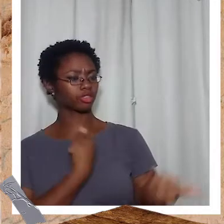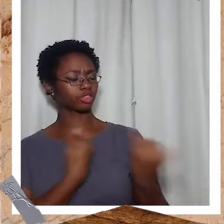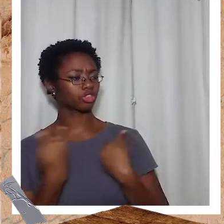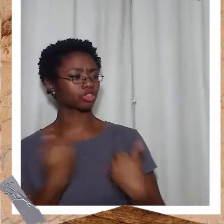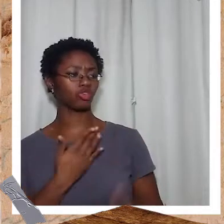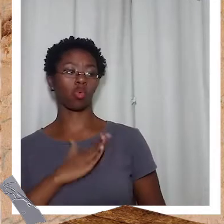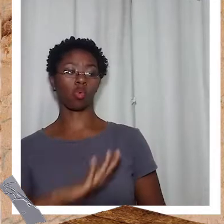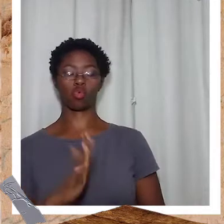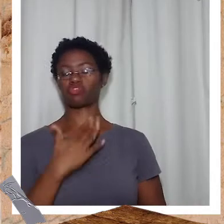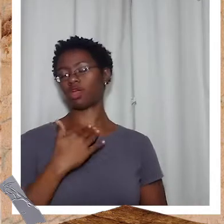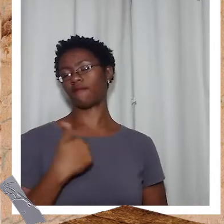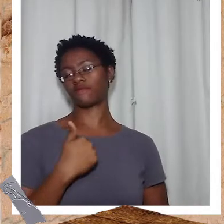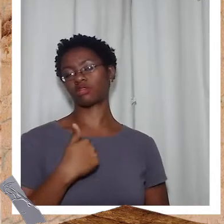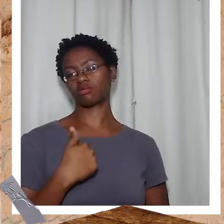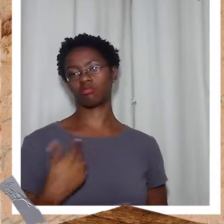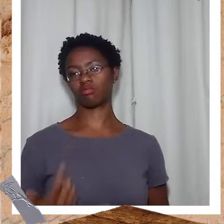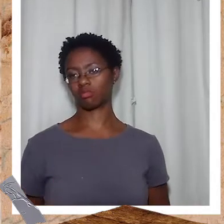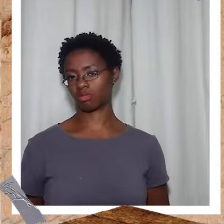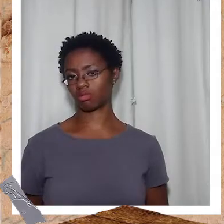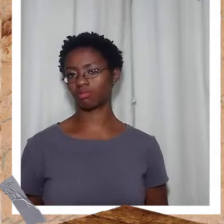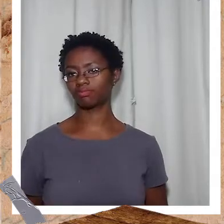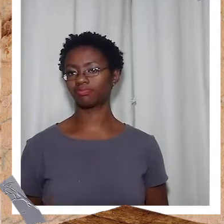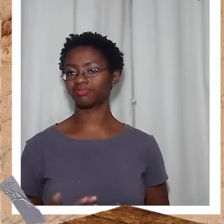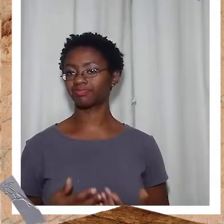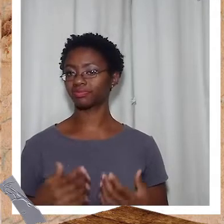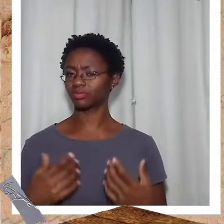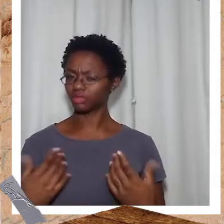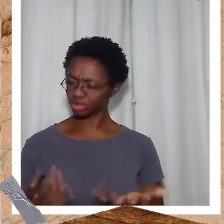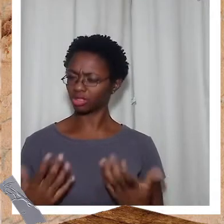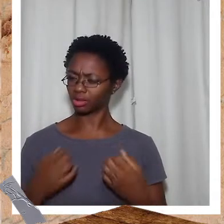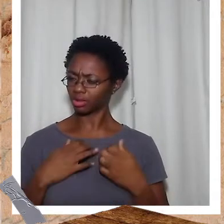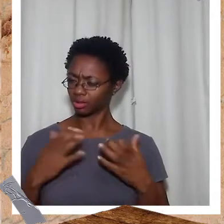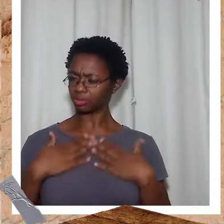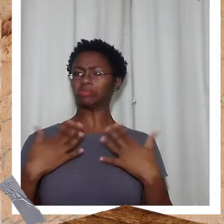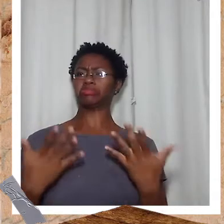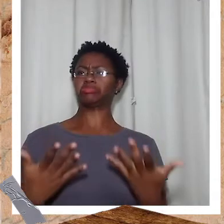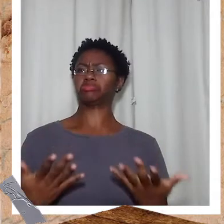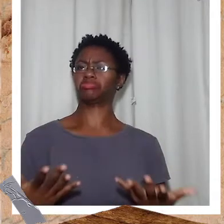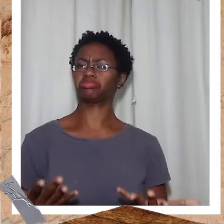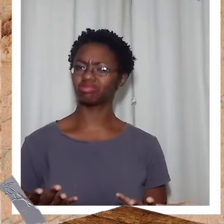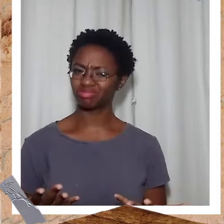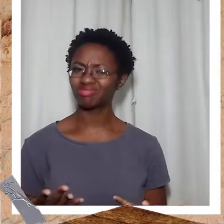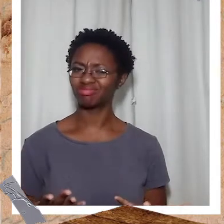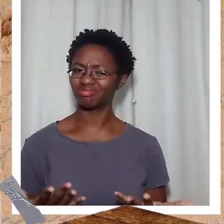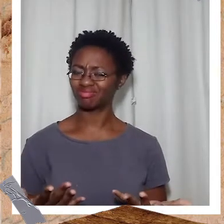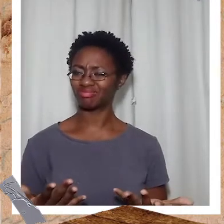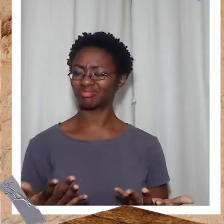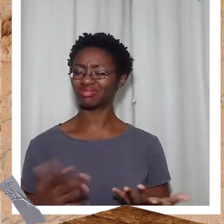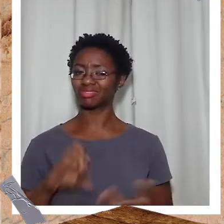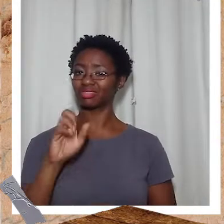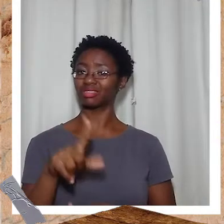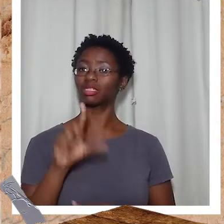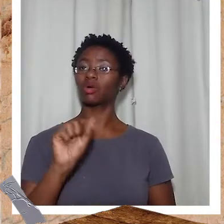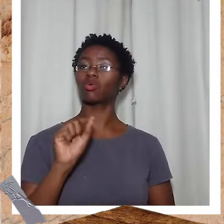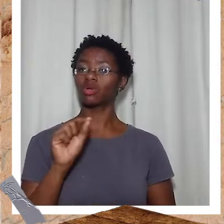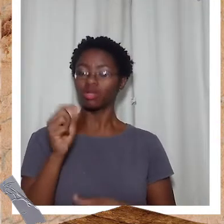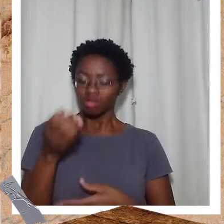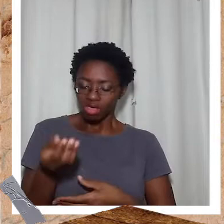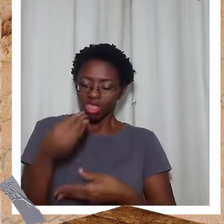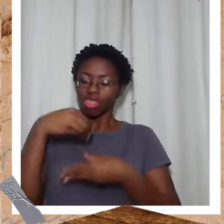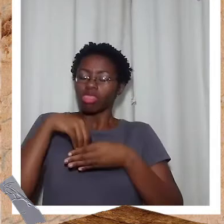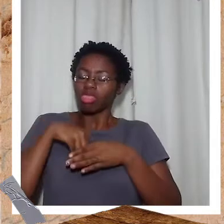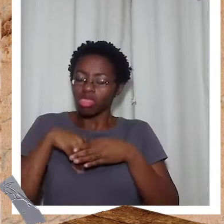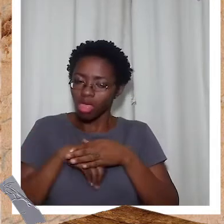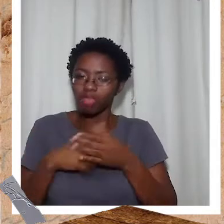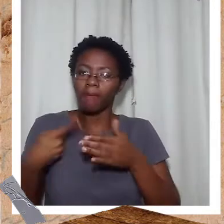gostava de mim, né? Então, é um choque isso, e é algo da ordem da subjetividade. Queria